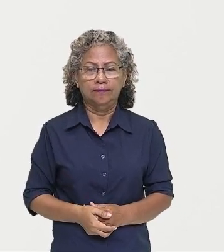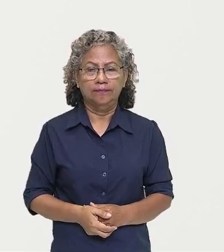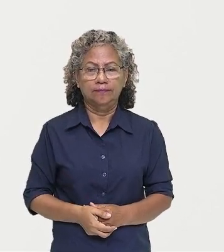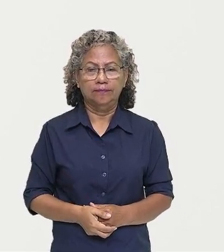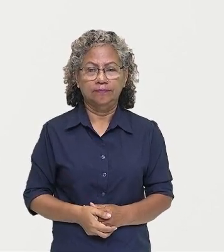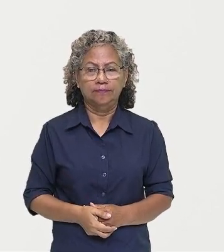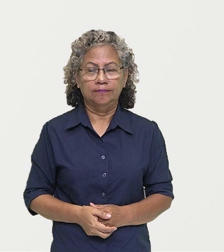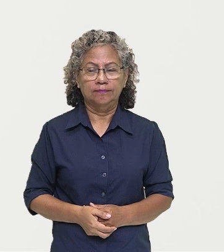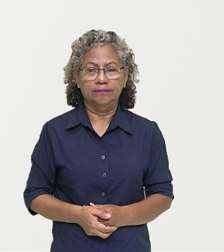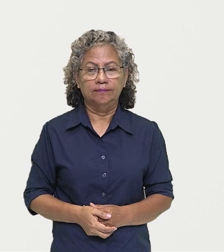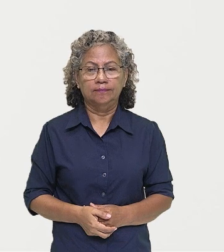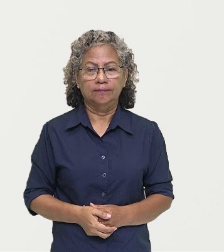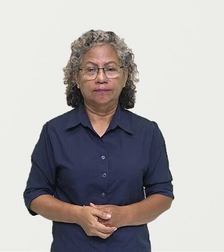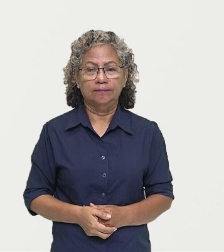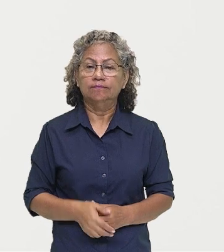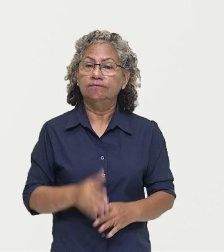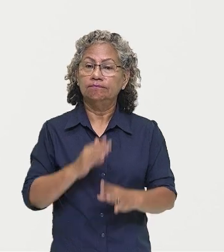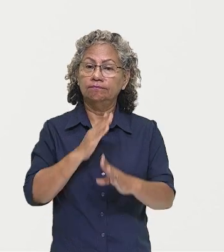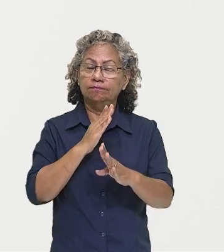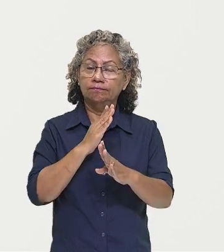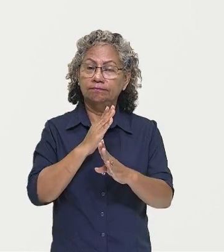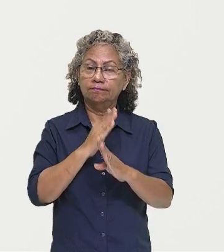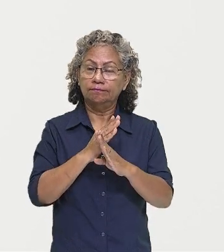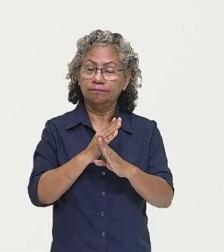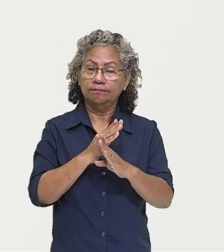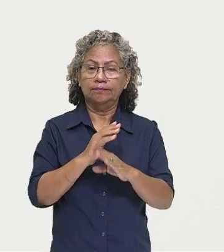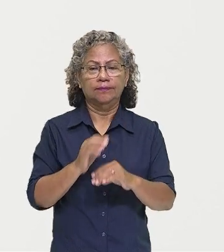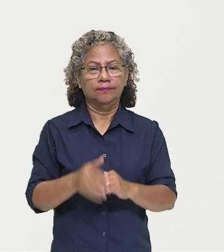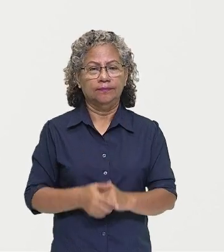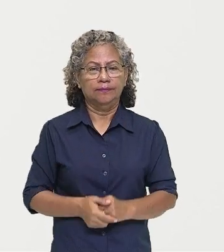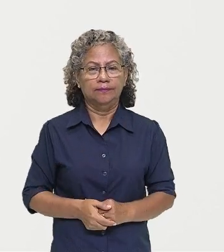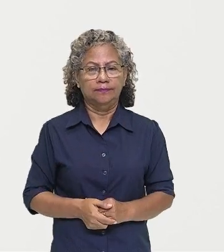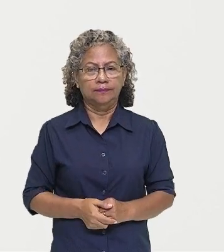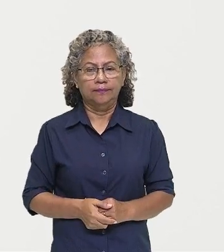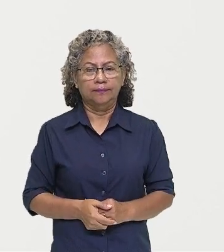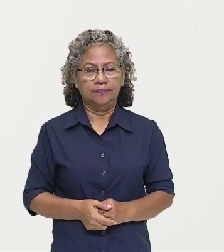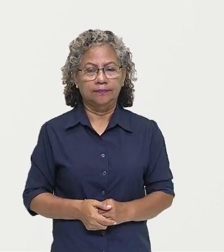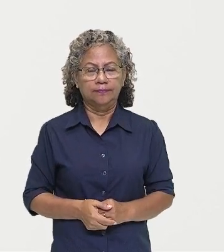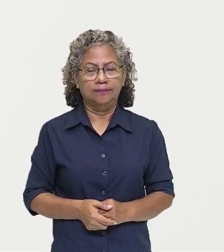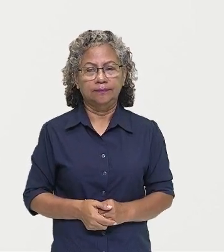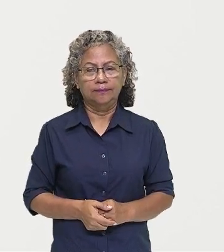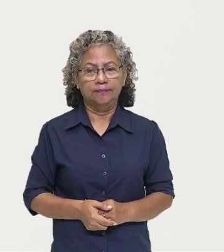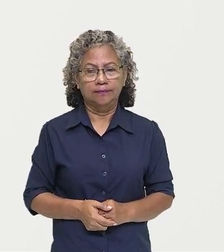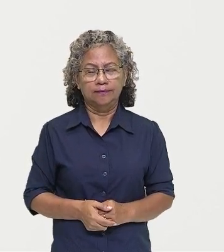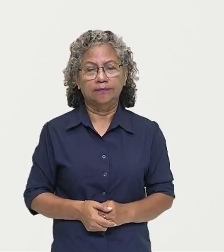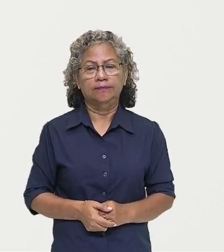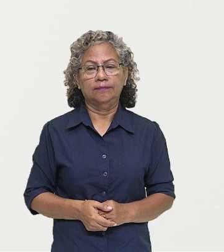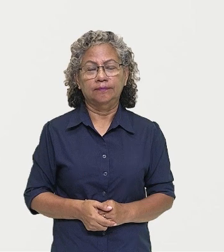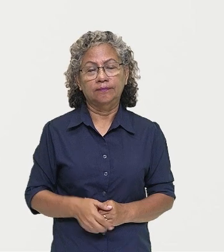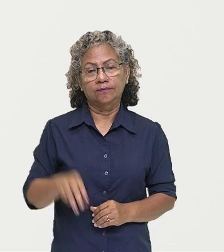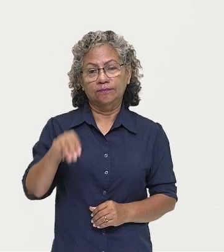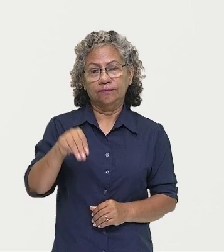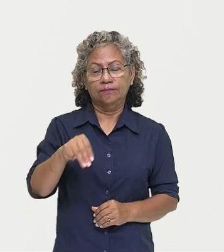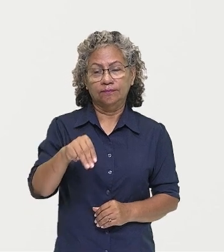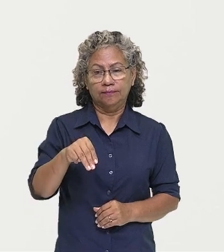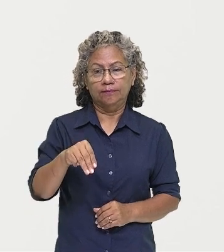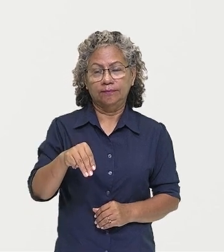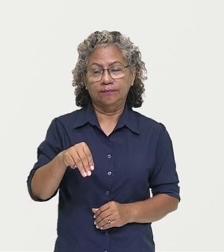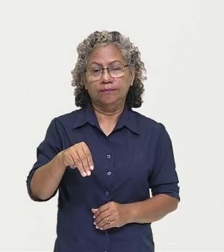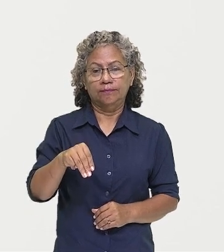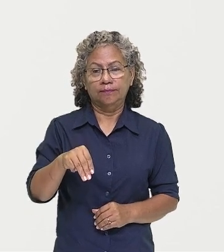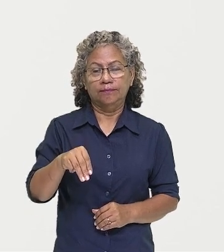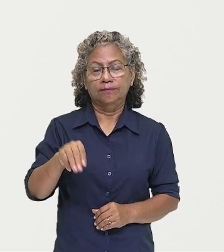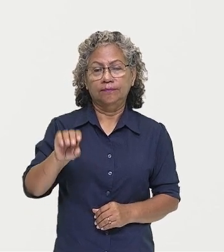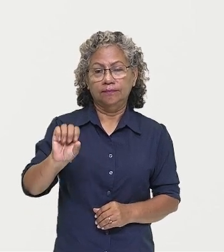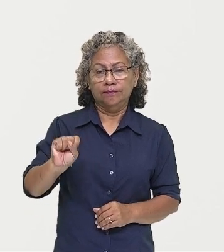Muito bem, encontrei, neste caso aqui, a massa que vale